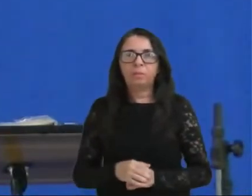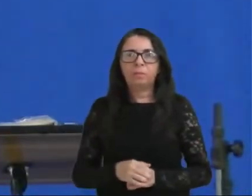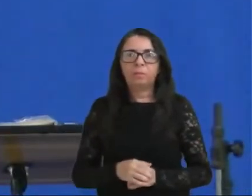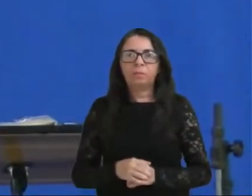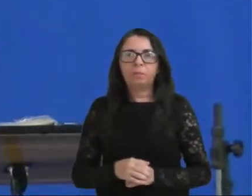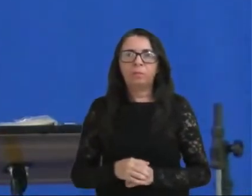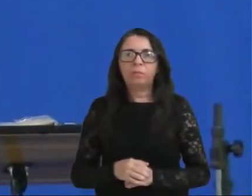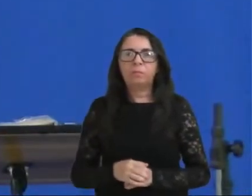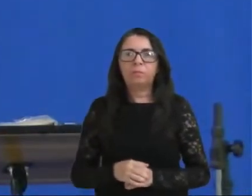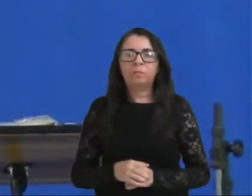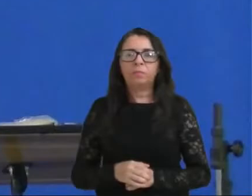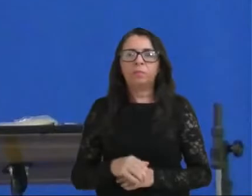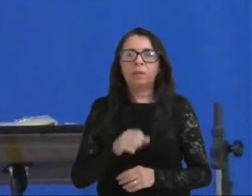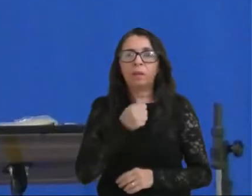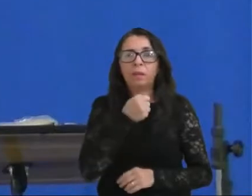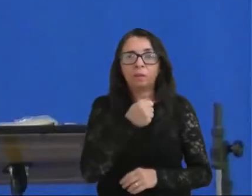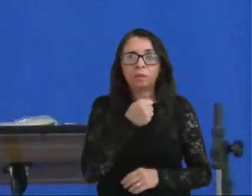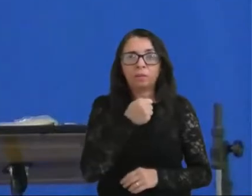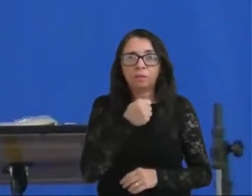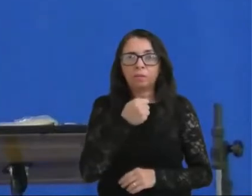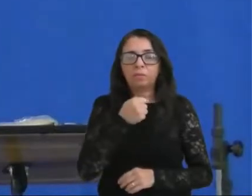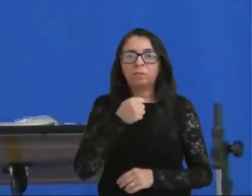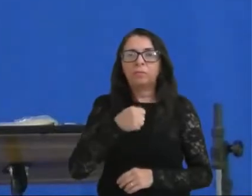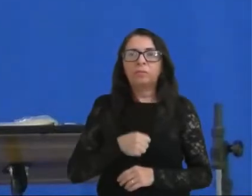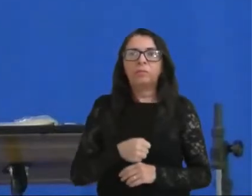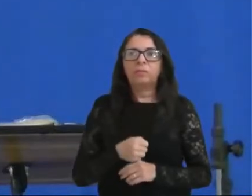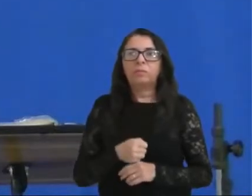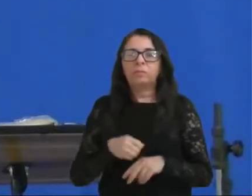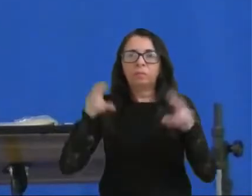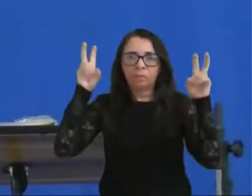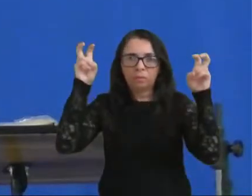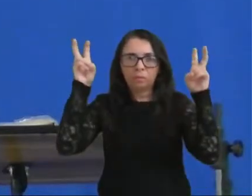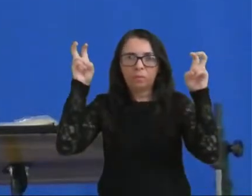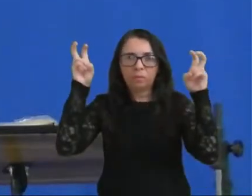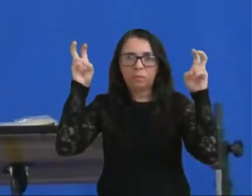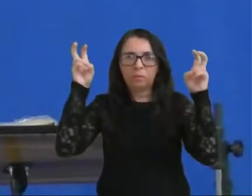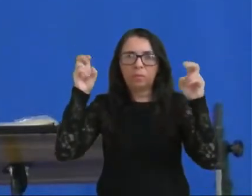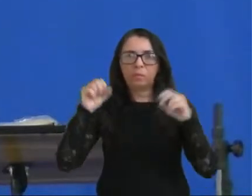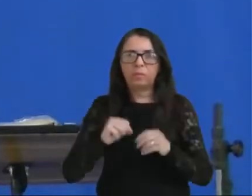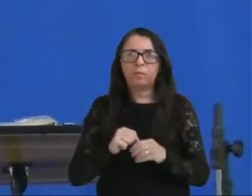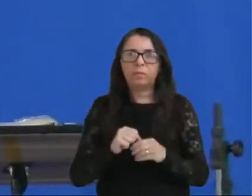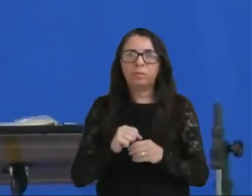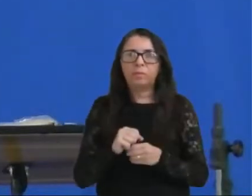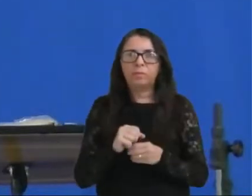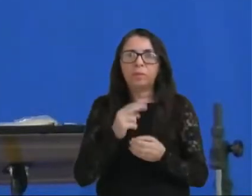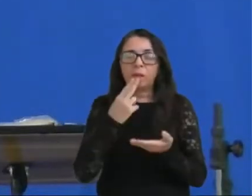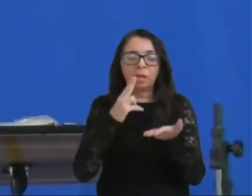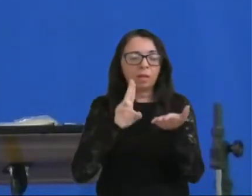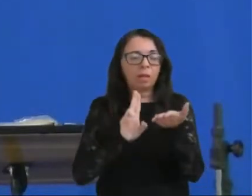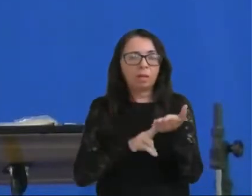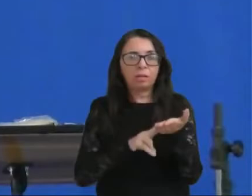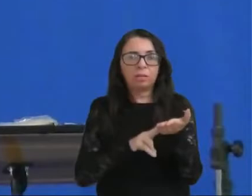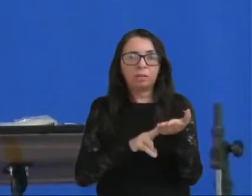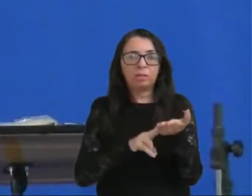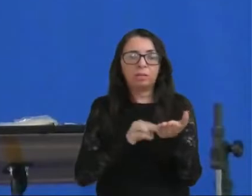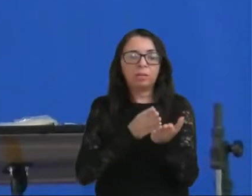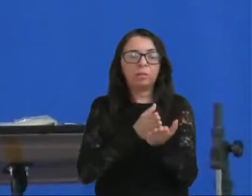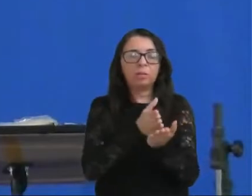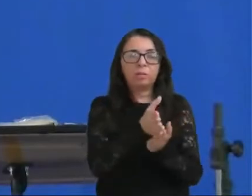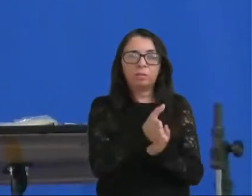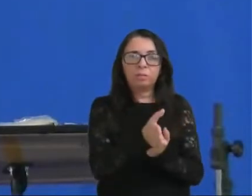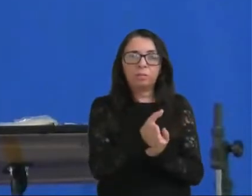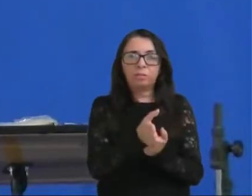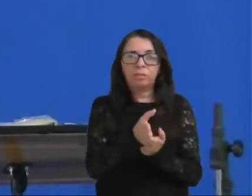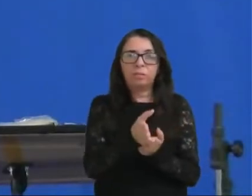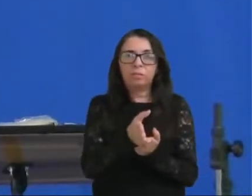nós temos que observar o que o noivo está querendo dizer à noiva. Eu coloquei